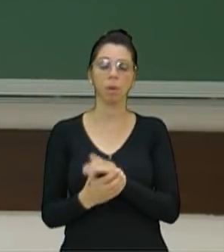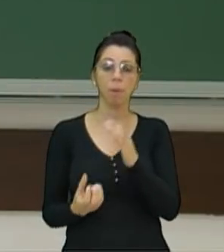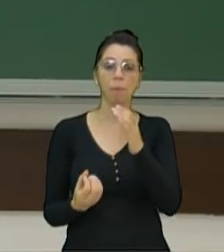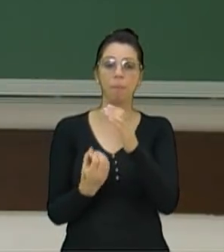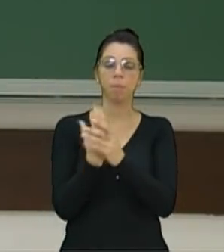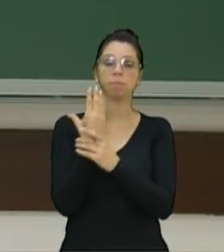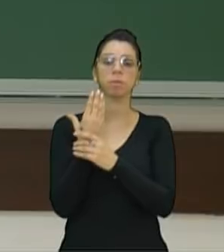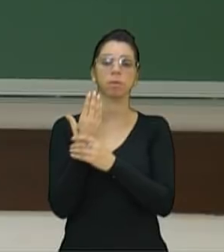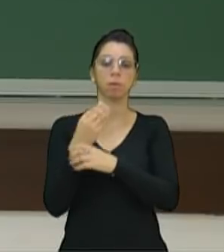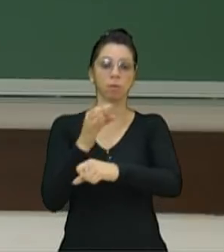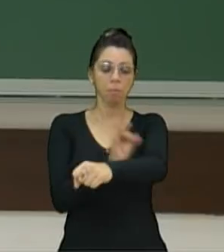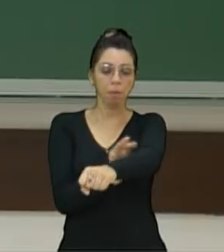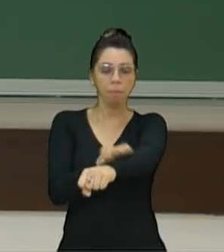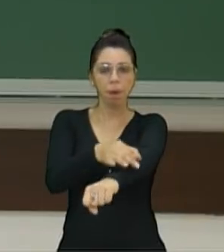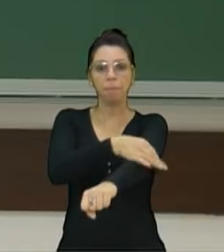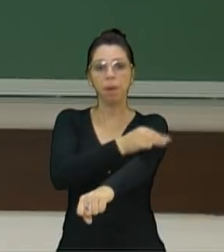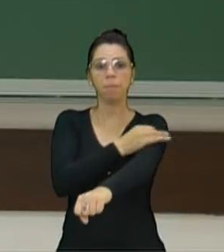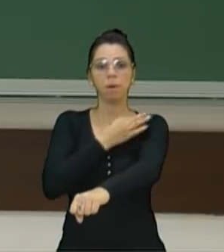aquela infecção, tá?